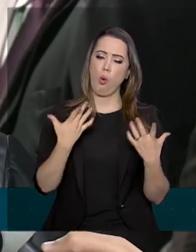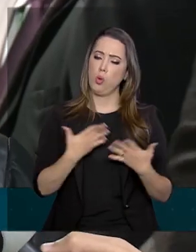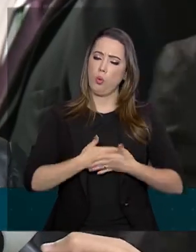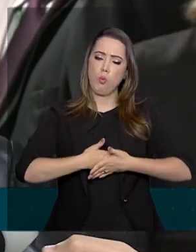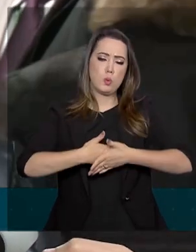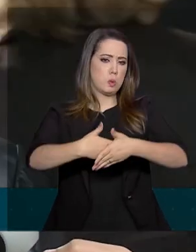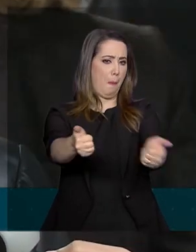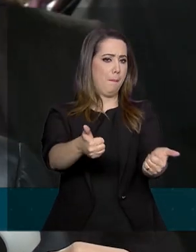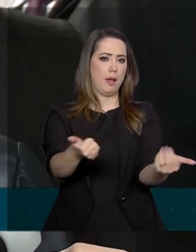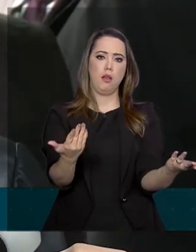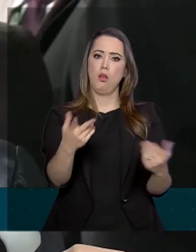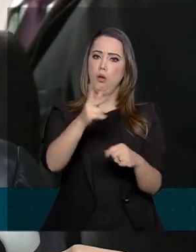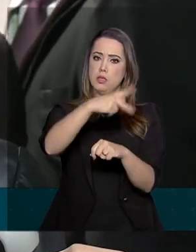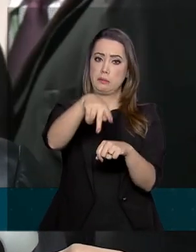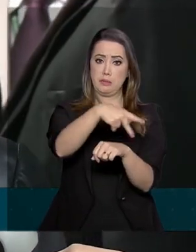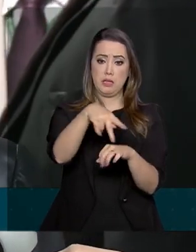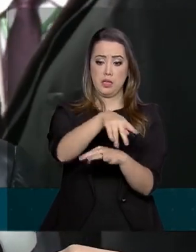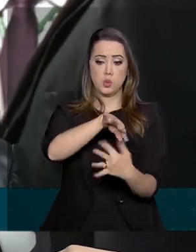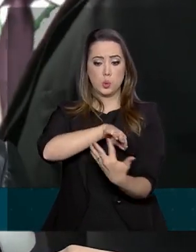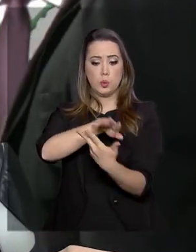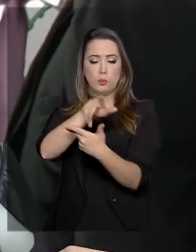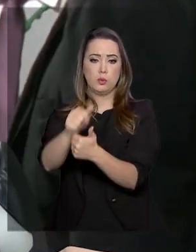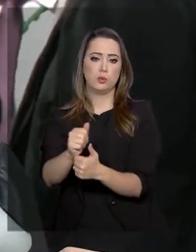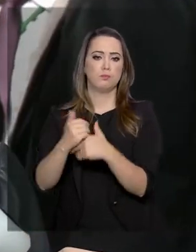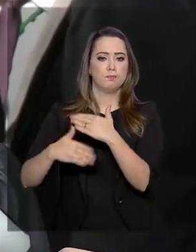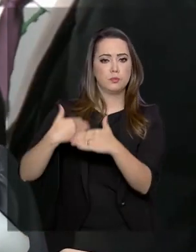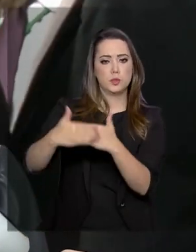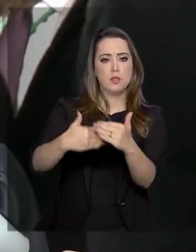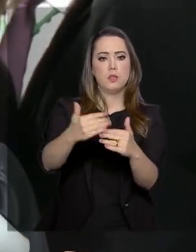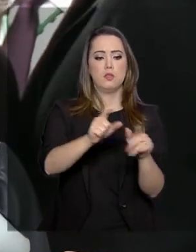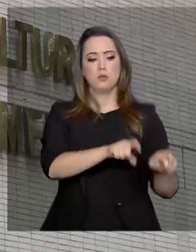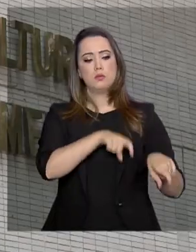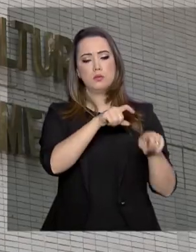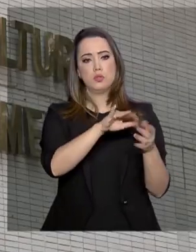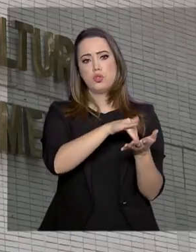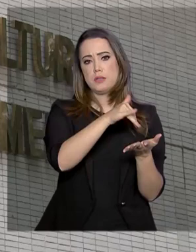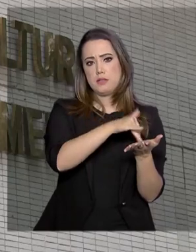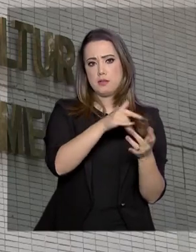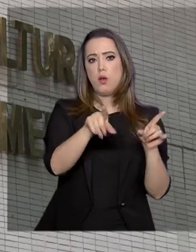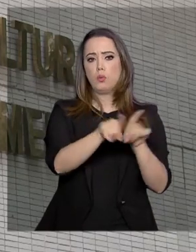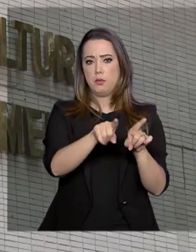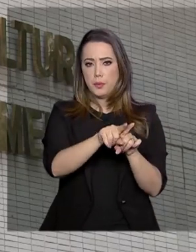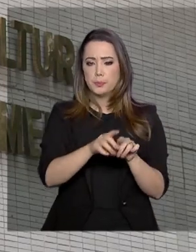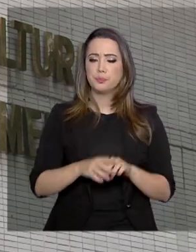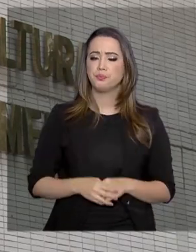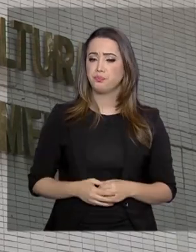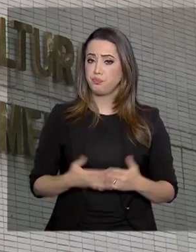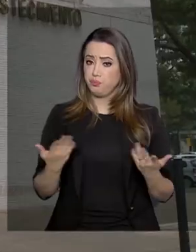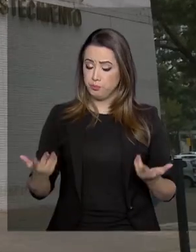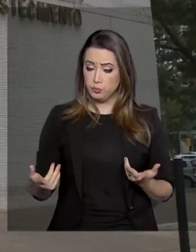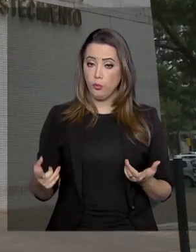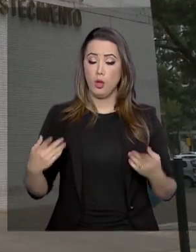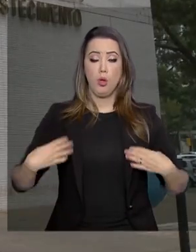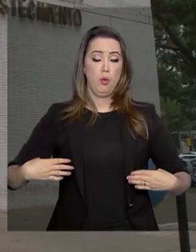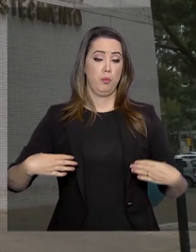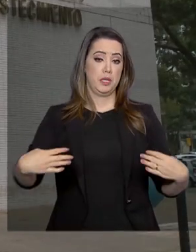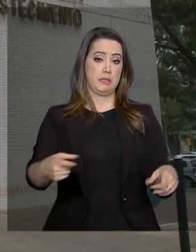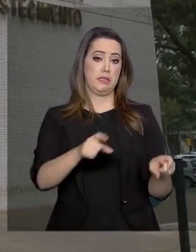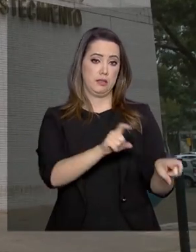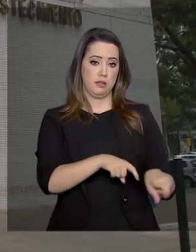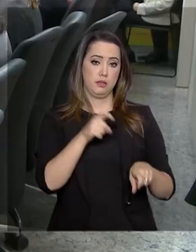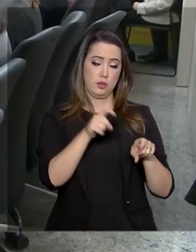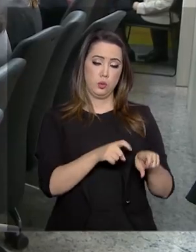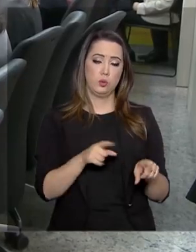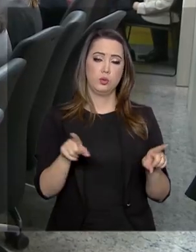procedimentos internacionais ao longo desse processo de registro. Além do Ministério da Agricultura, os pedidos de